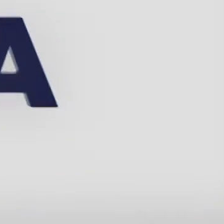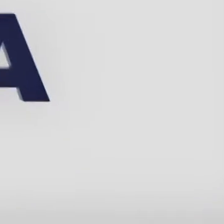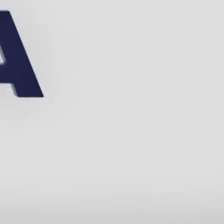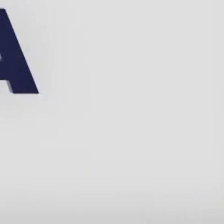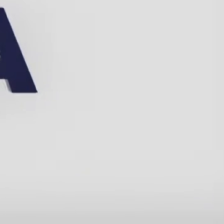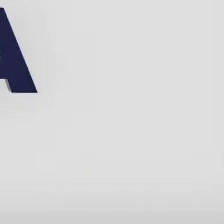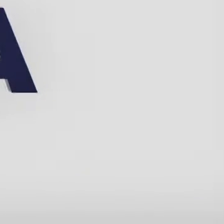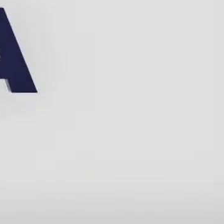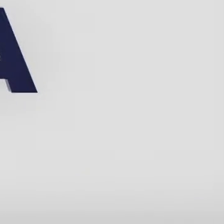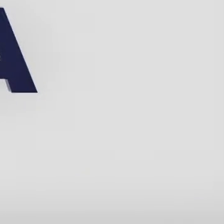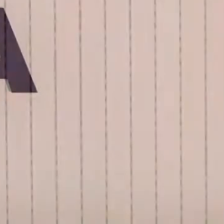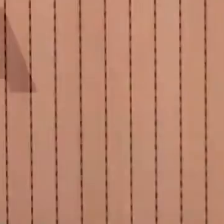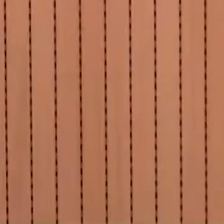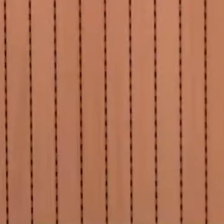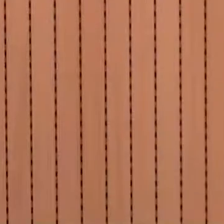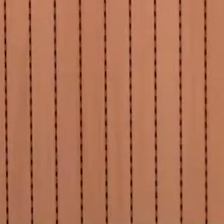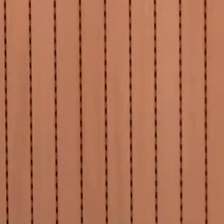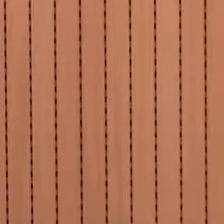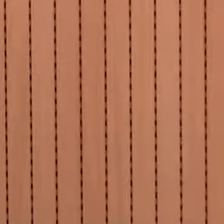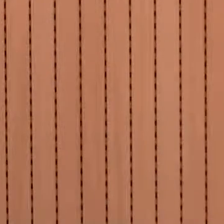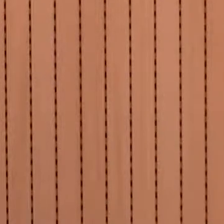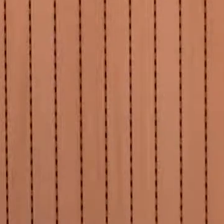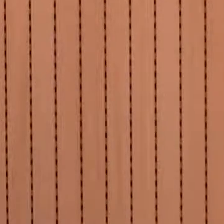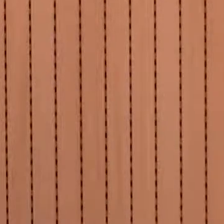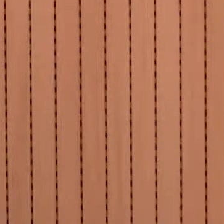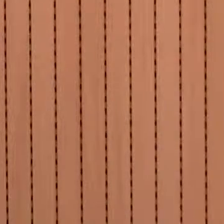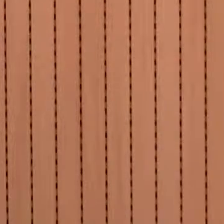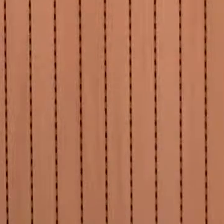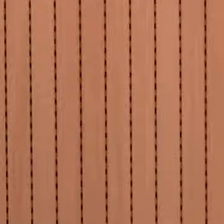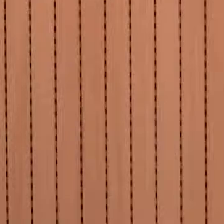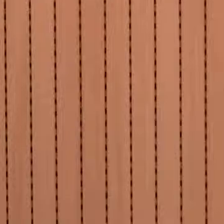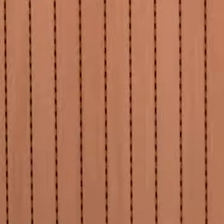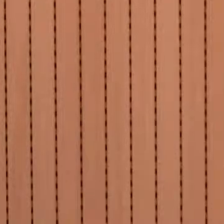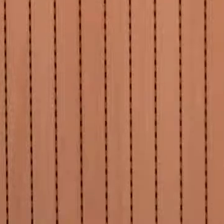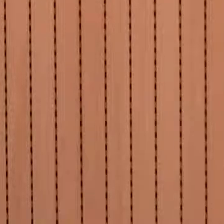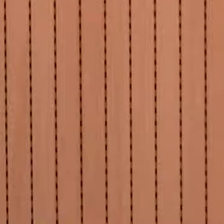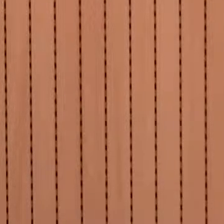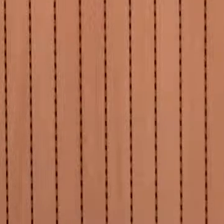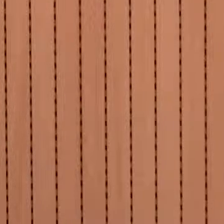TV Câmara, Campinas. Olá, boa tarde.